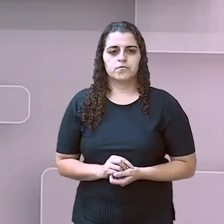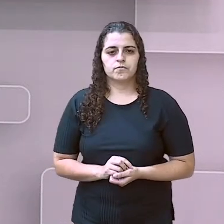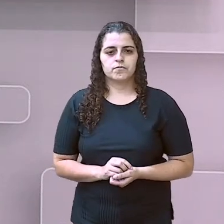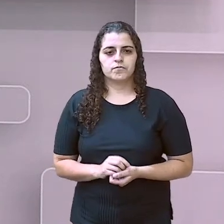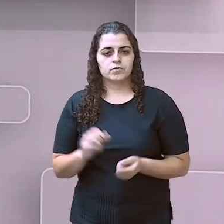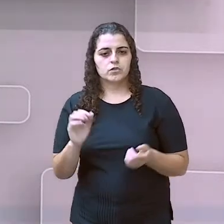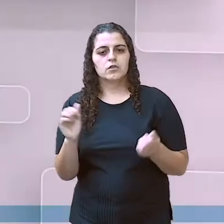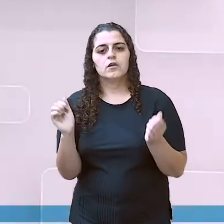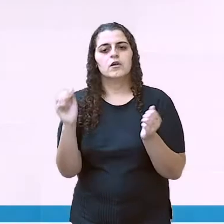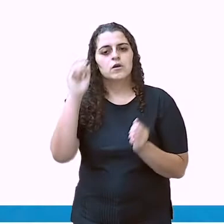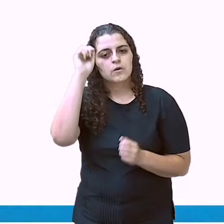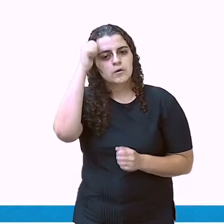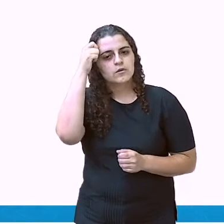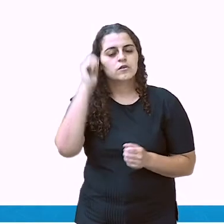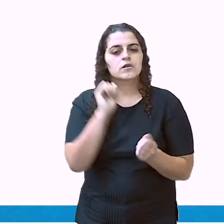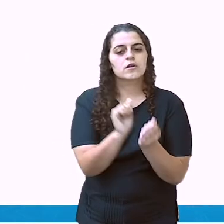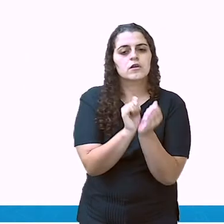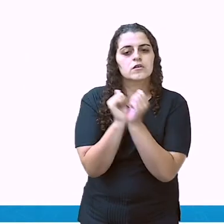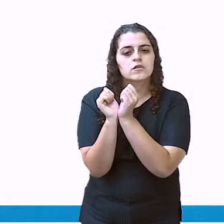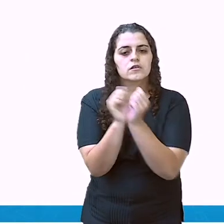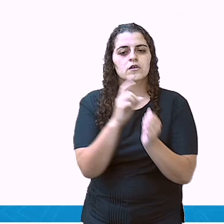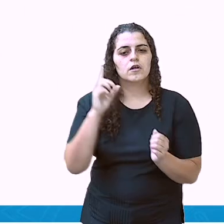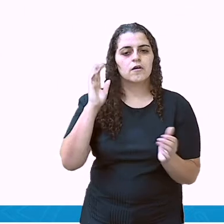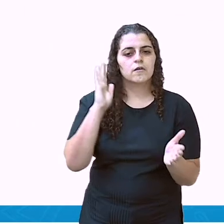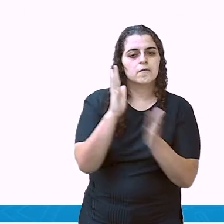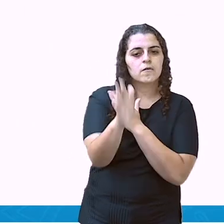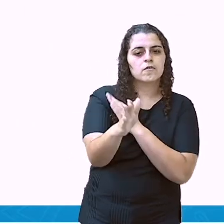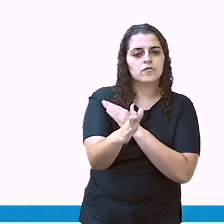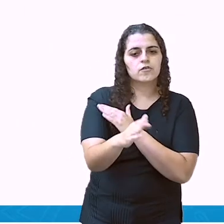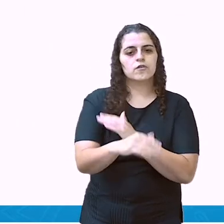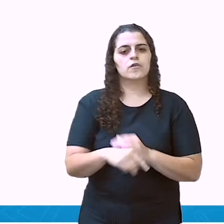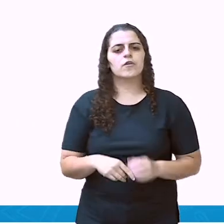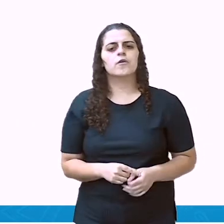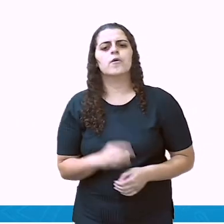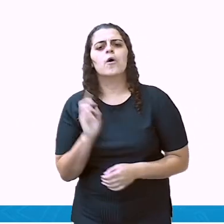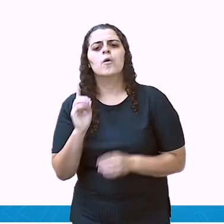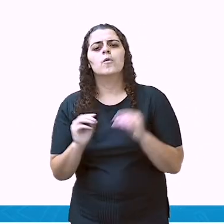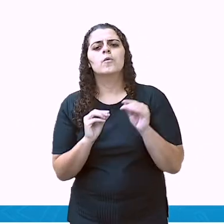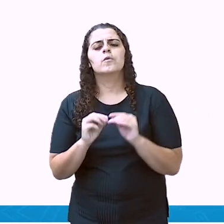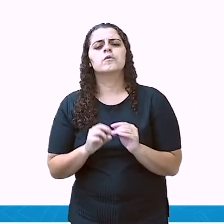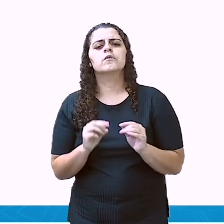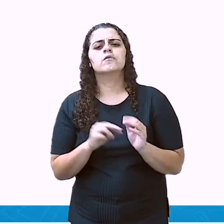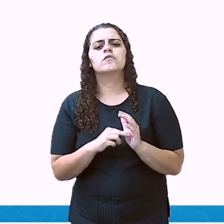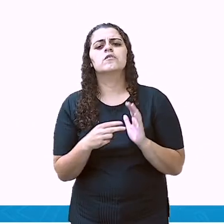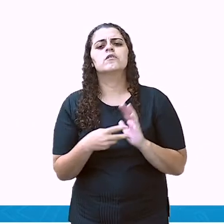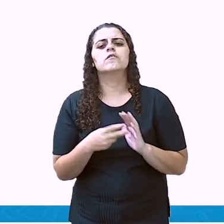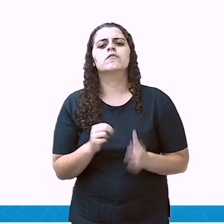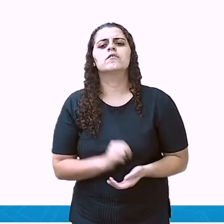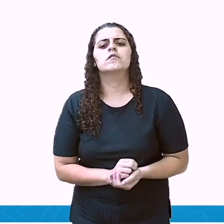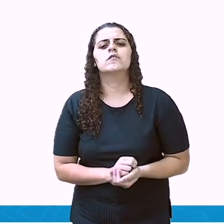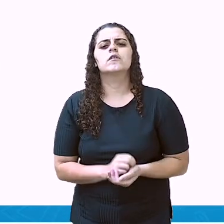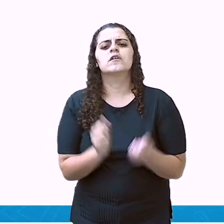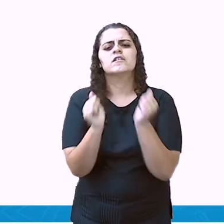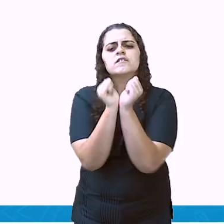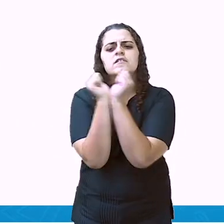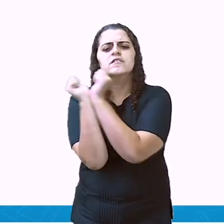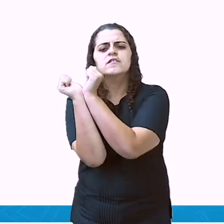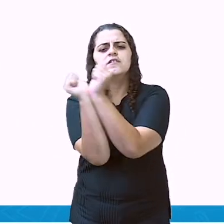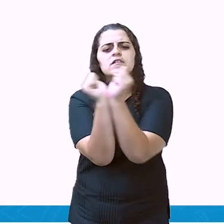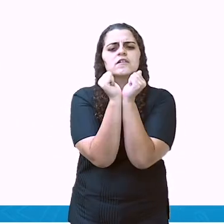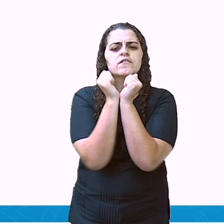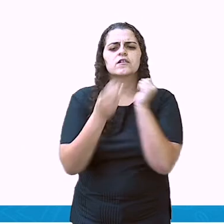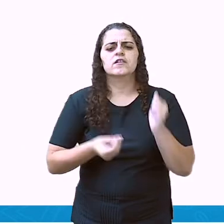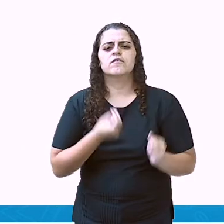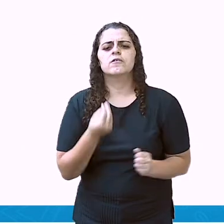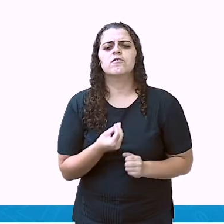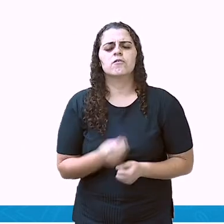Os escravos fugitivos. O que é isso? Será que esses escravos que viviam